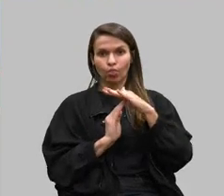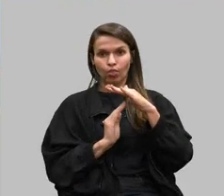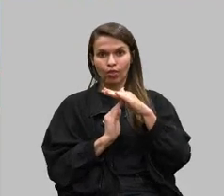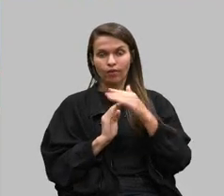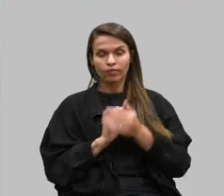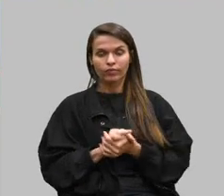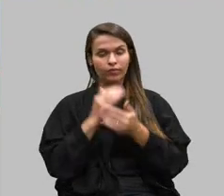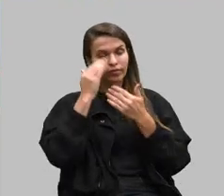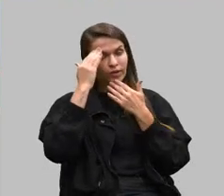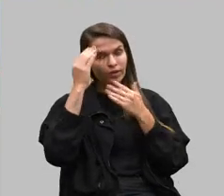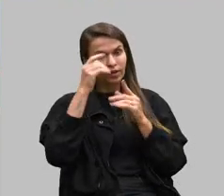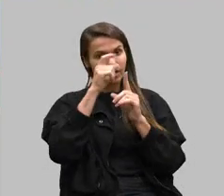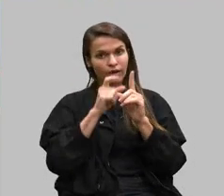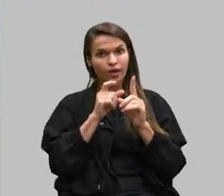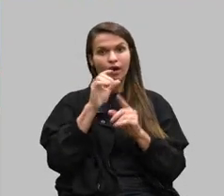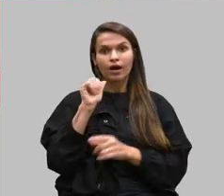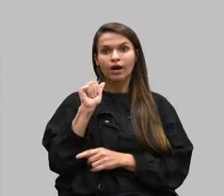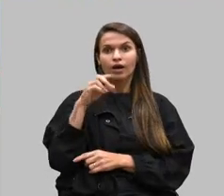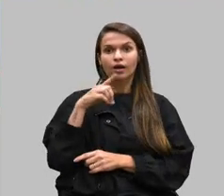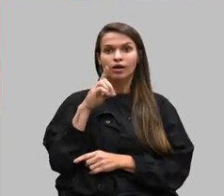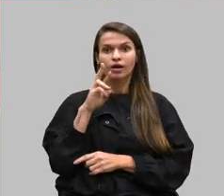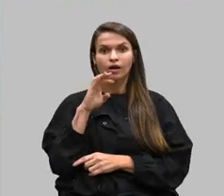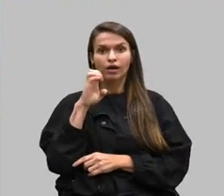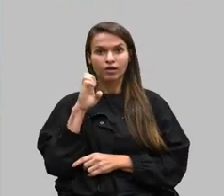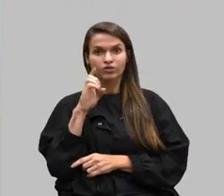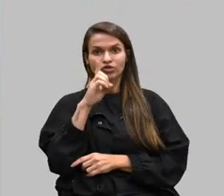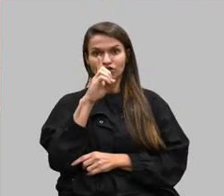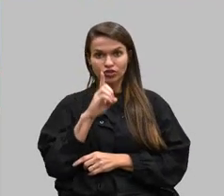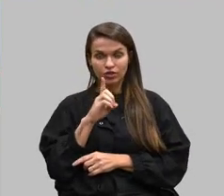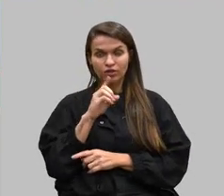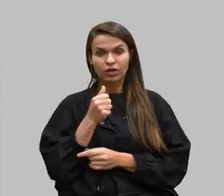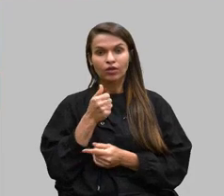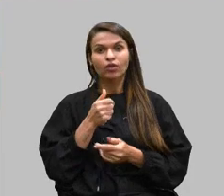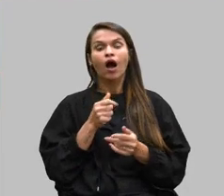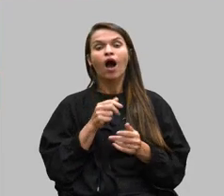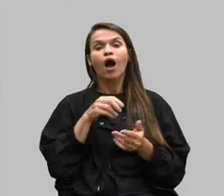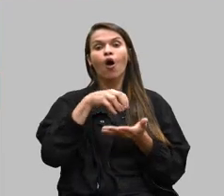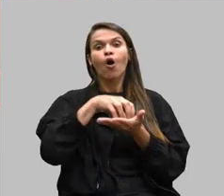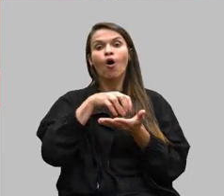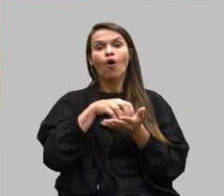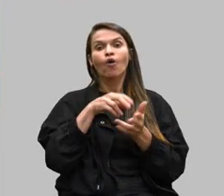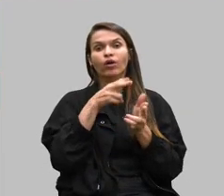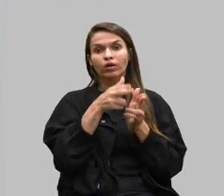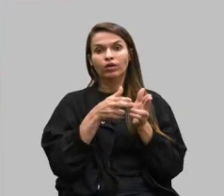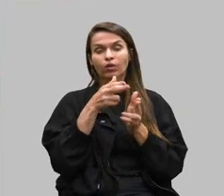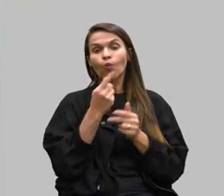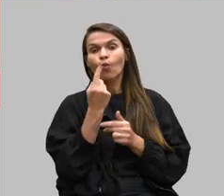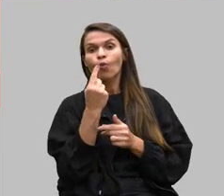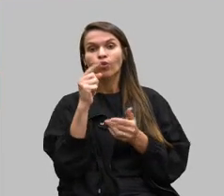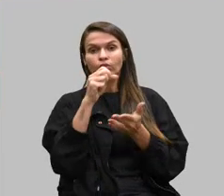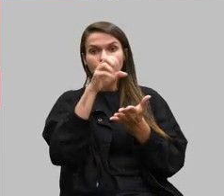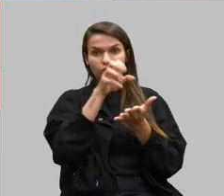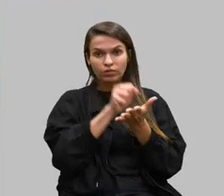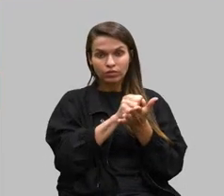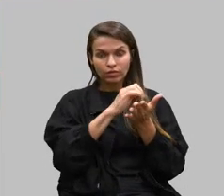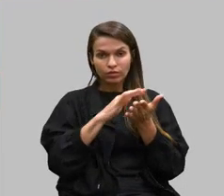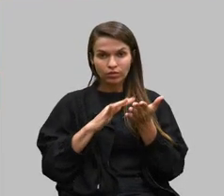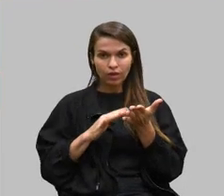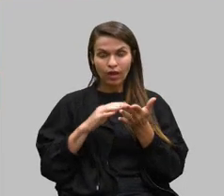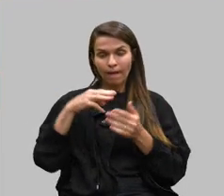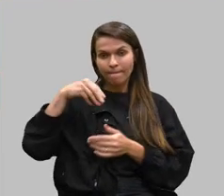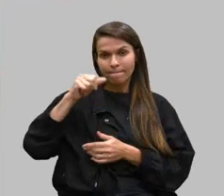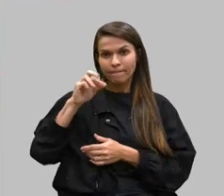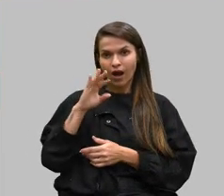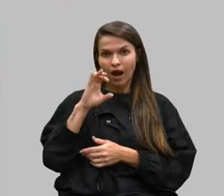Senor André tenuta diretor da ONG trem o nosso último inscrito é Marcos Antônio de Almeida